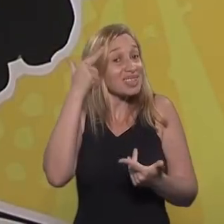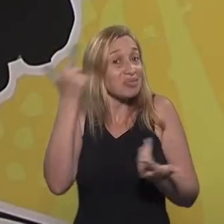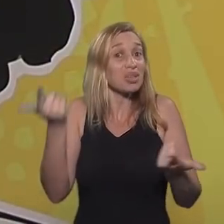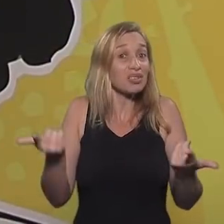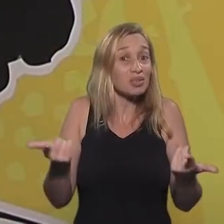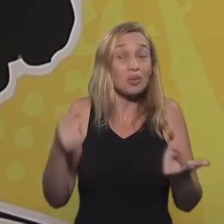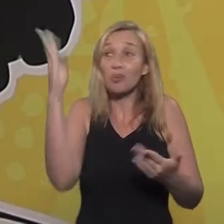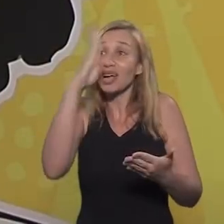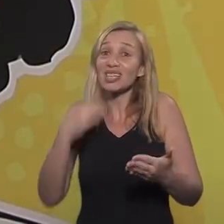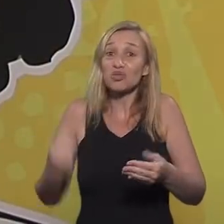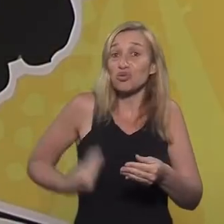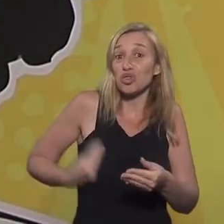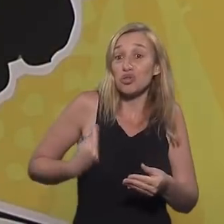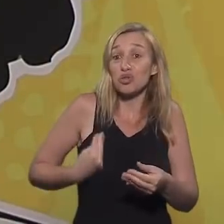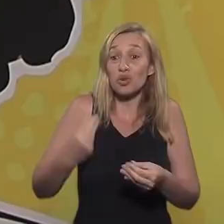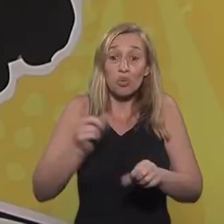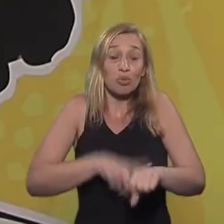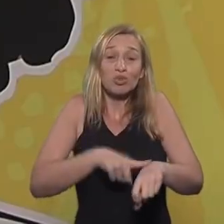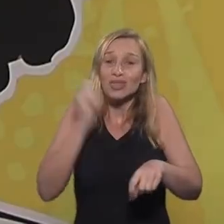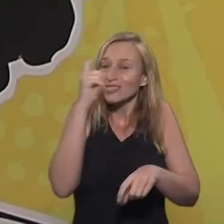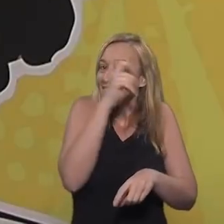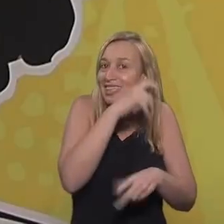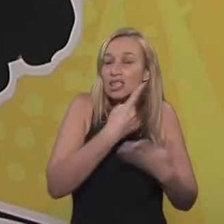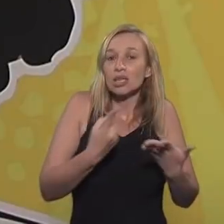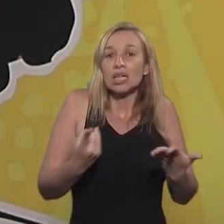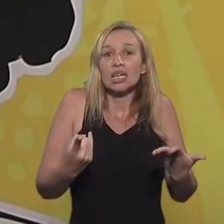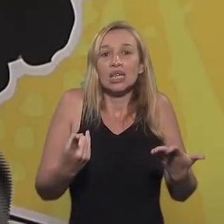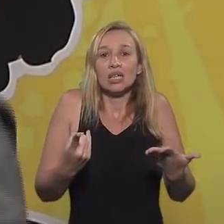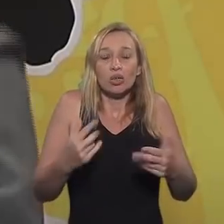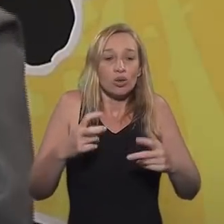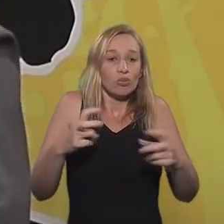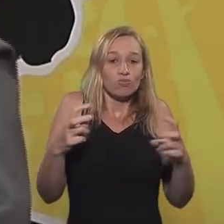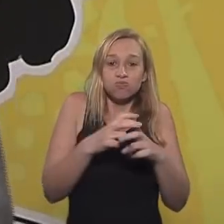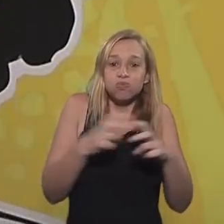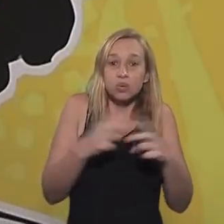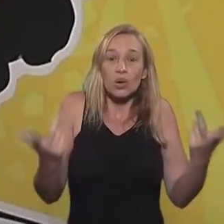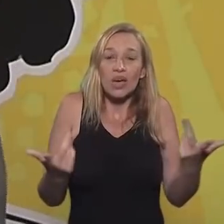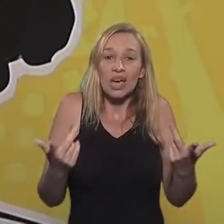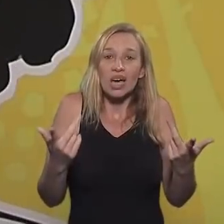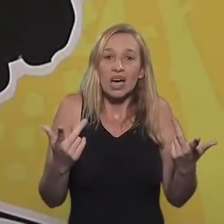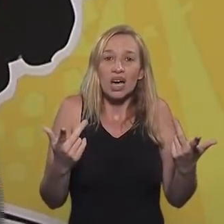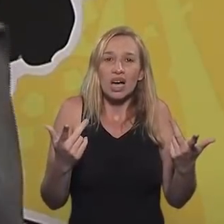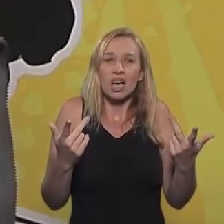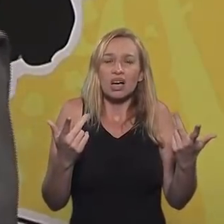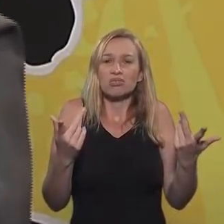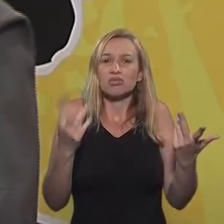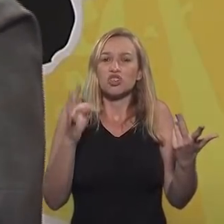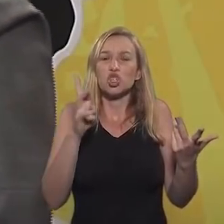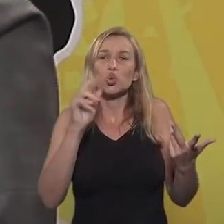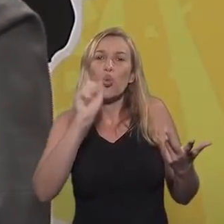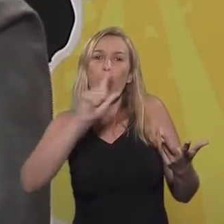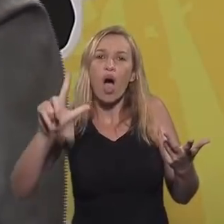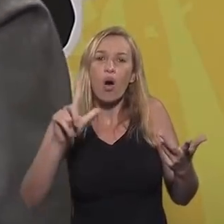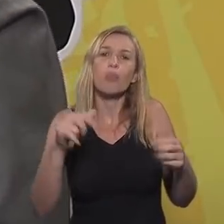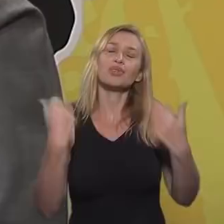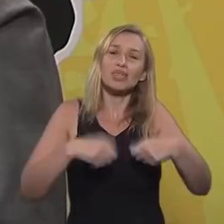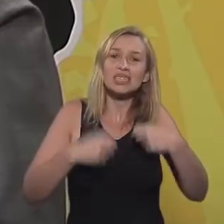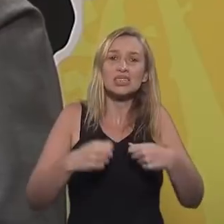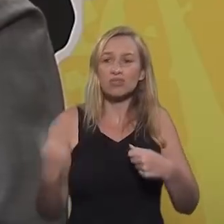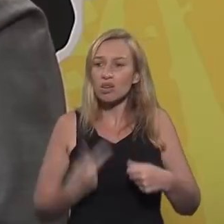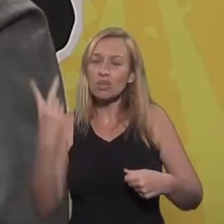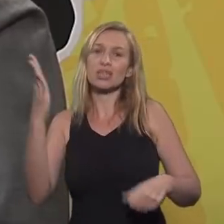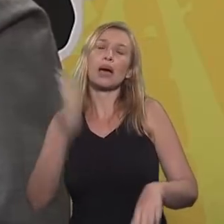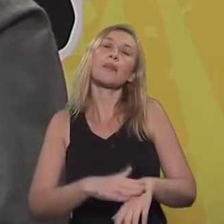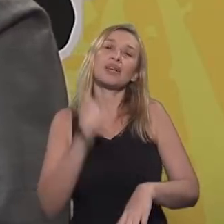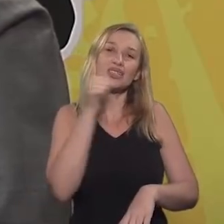coisa, o Brasil vive um momento difícil, né? Uma guerra virtual, mas a gente tem que dar valor